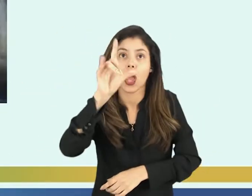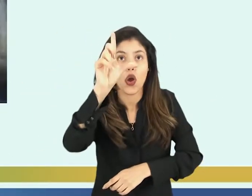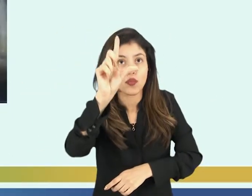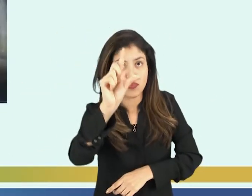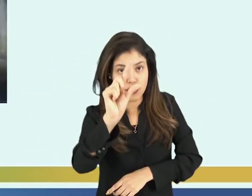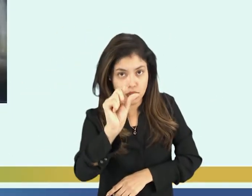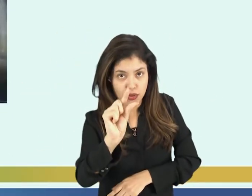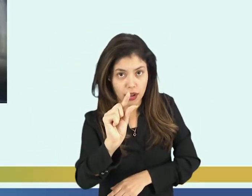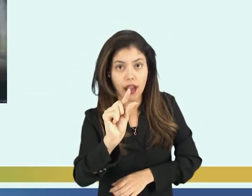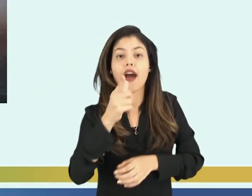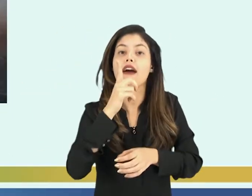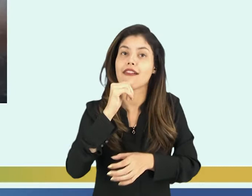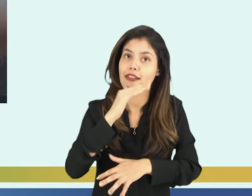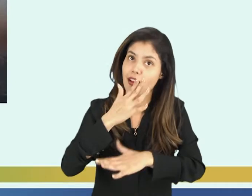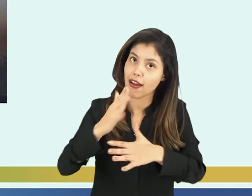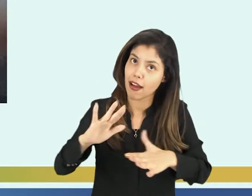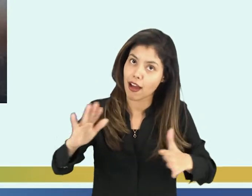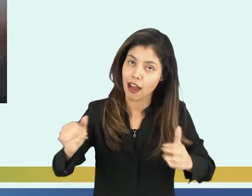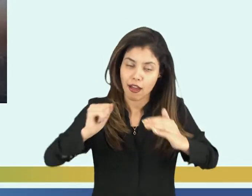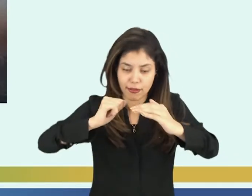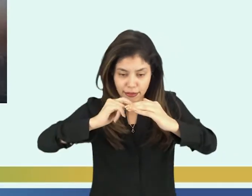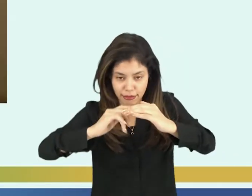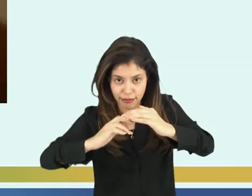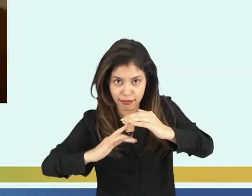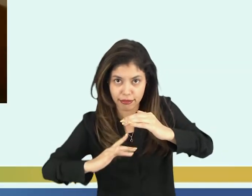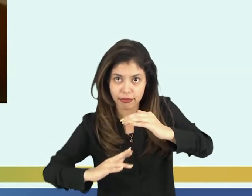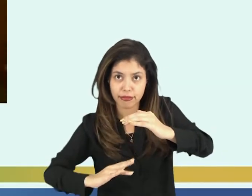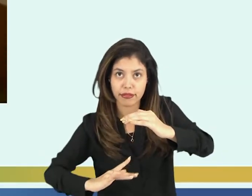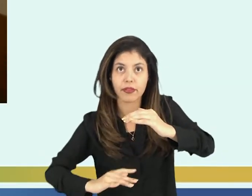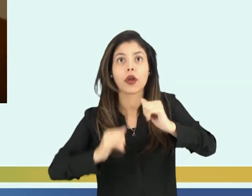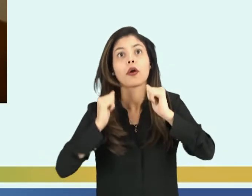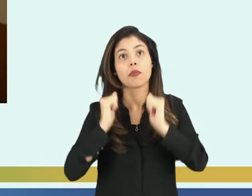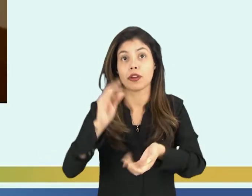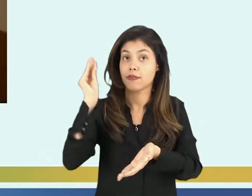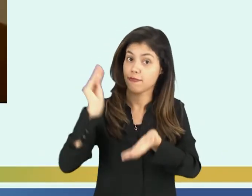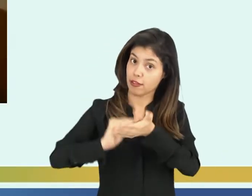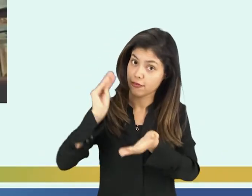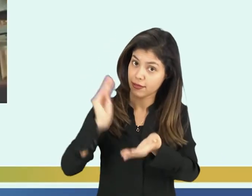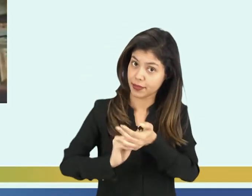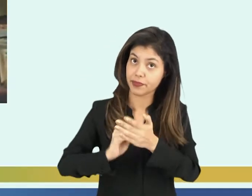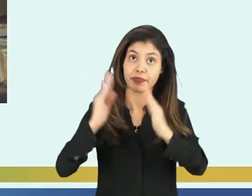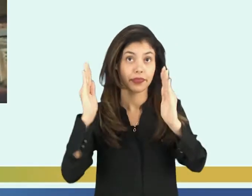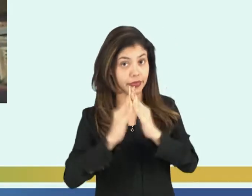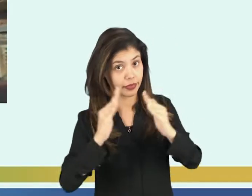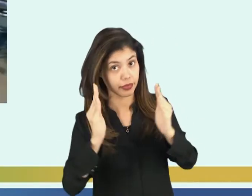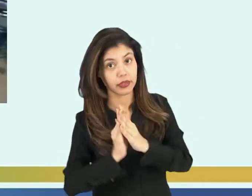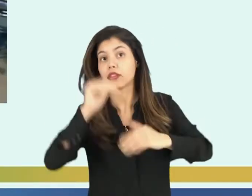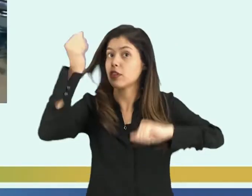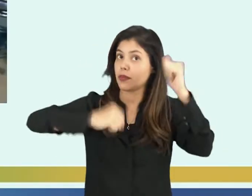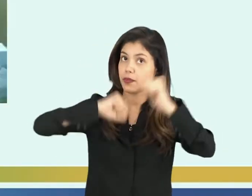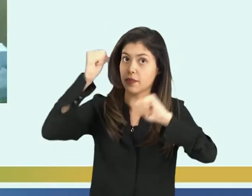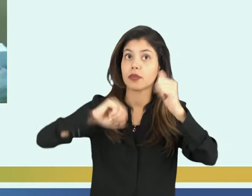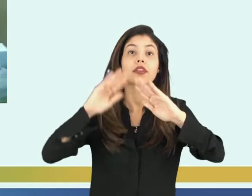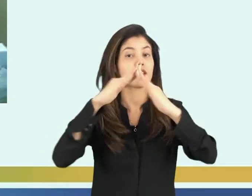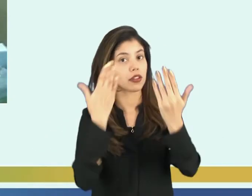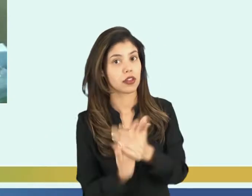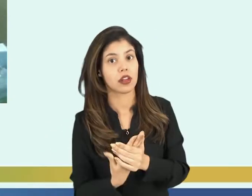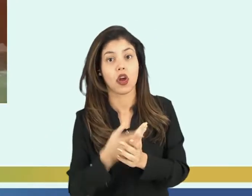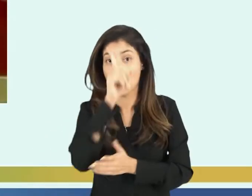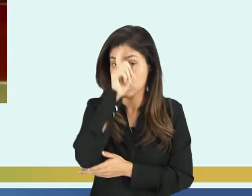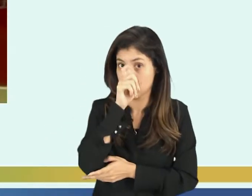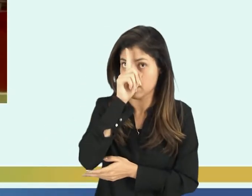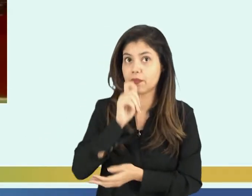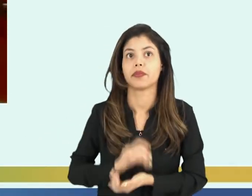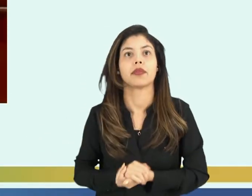pouca água para acionar as turbinas e o dínamo. E então, pode faltar energia nas casas, indústrias, escolas e